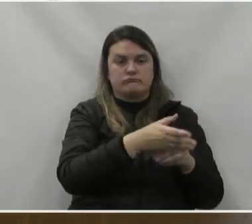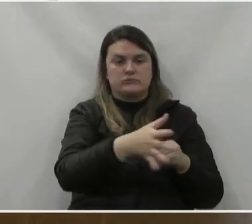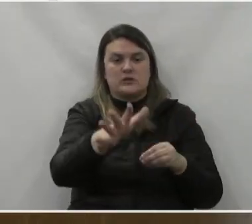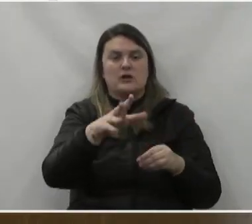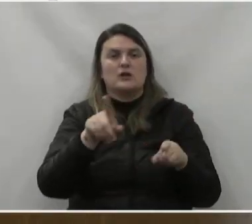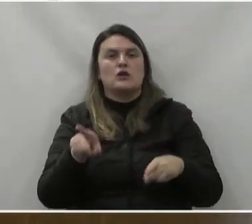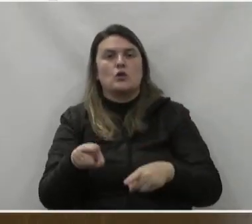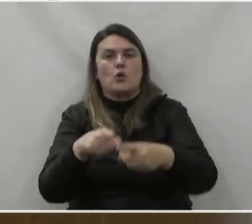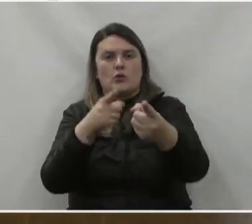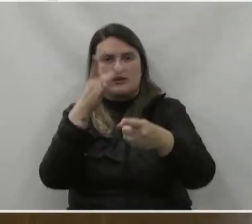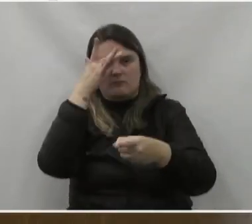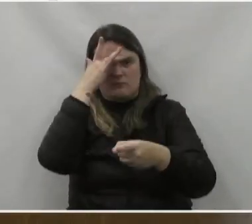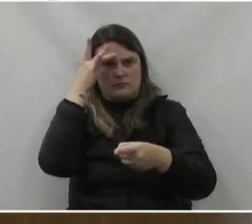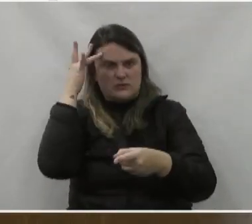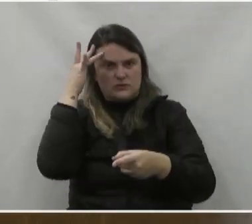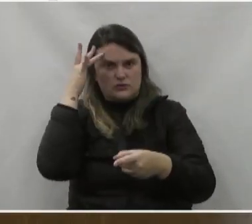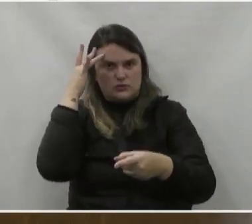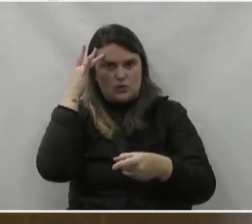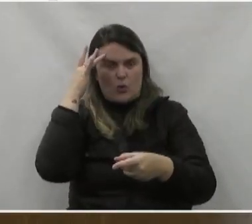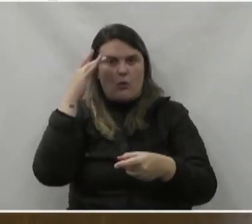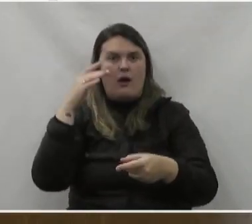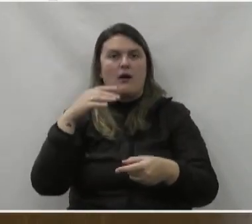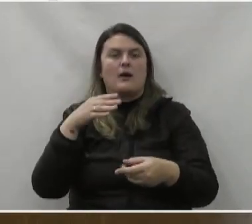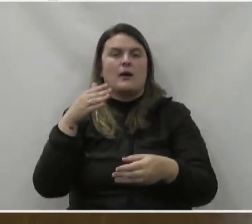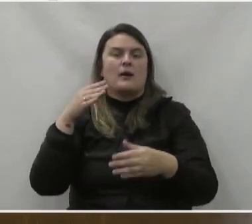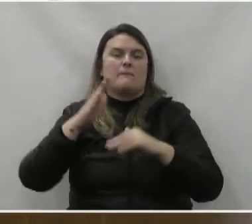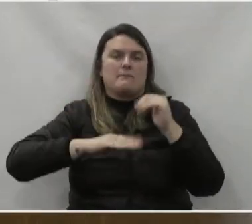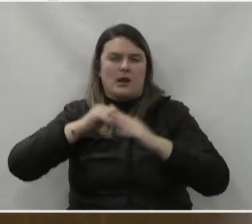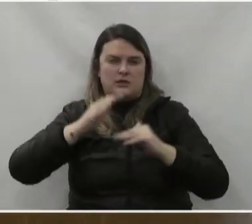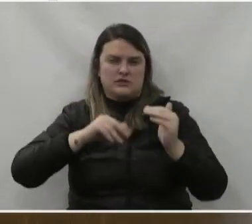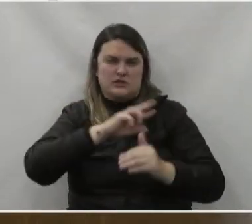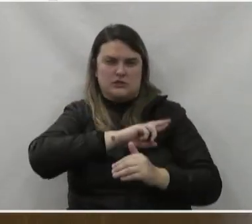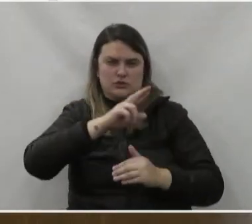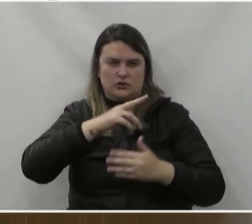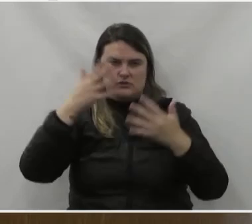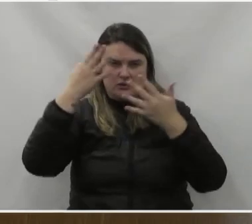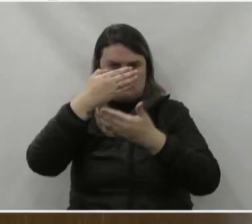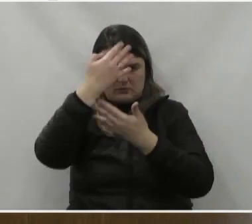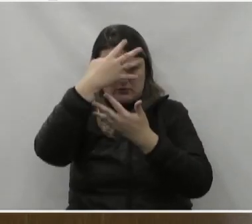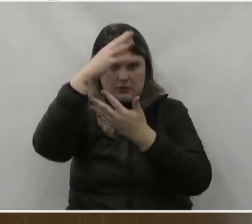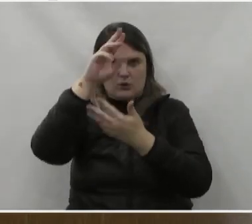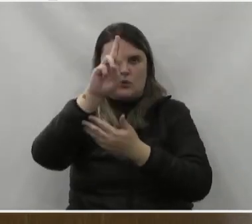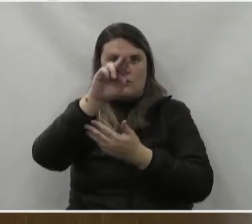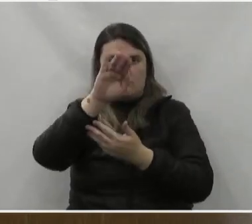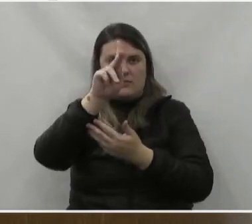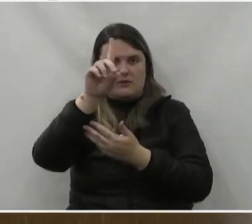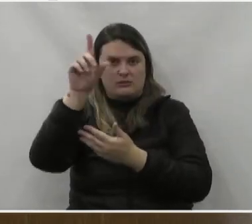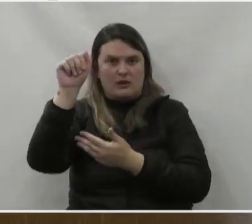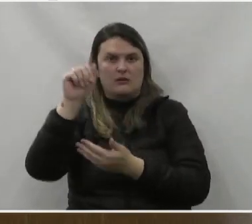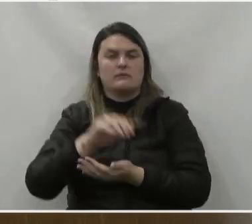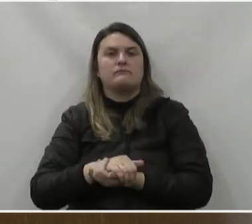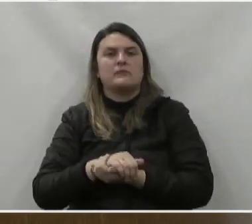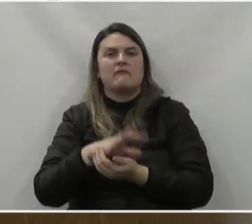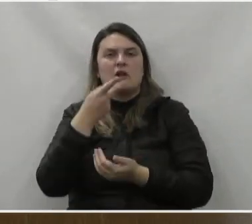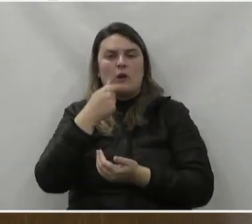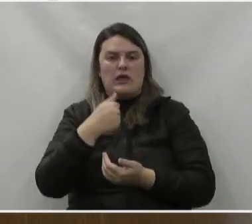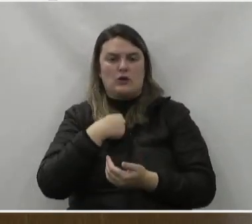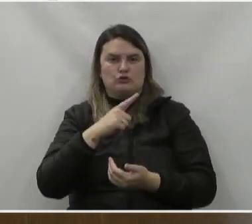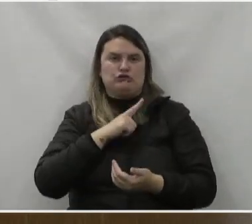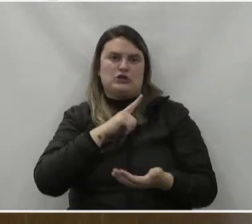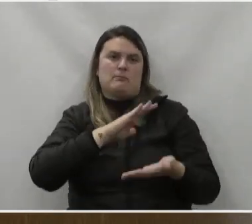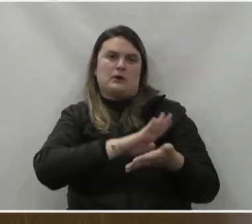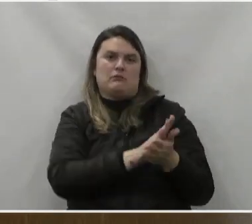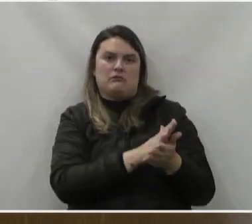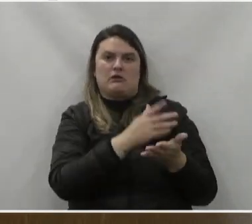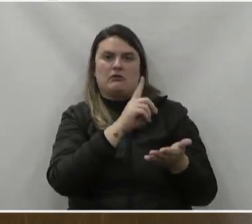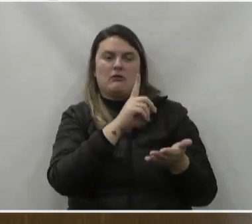contra os simpatizantes ali, né, do Umbanda, que eu respeito, né, já falei aqui várias vezes, meu pai e minha mãe, né, frequentavam ali, alegando que eu agi com preconceito e